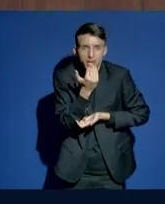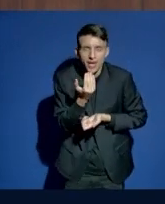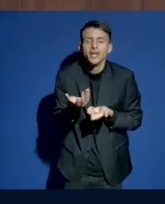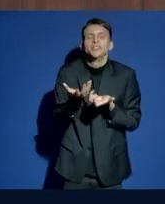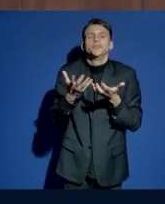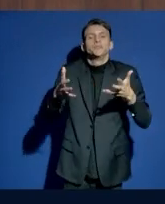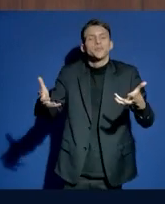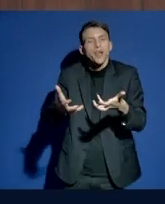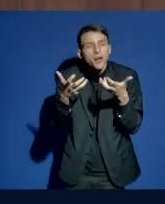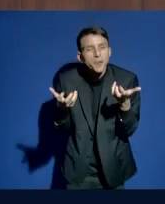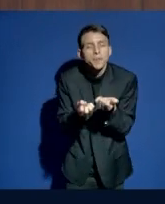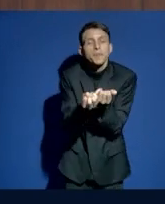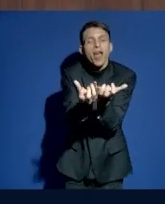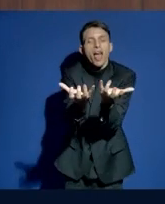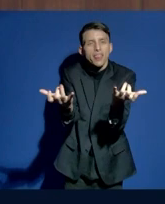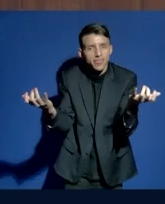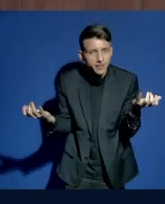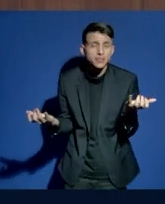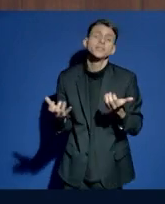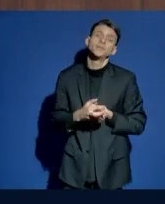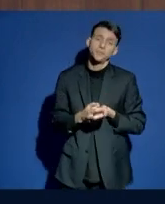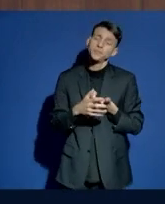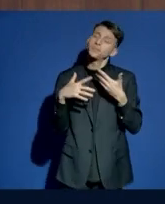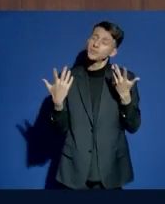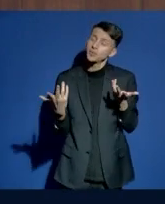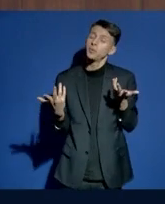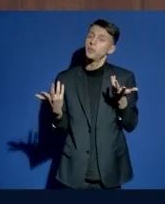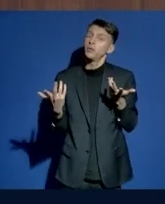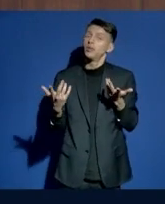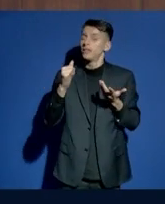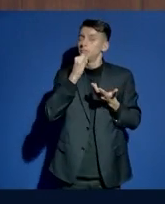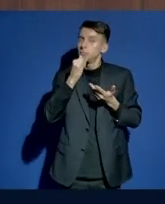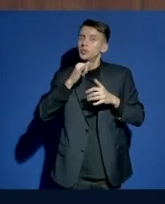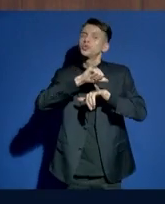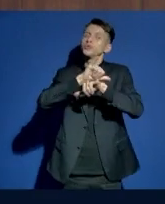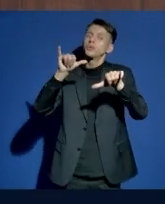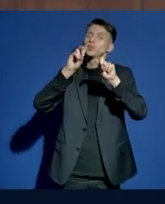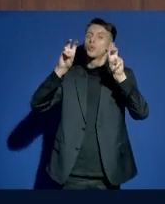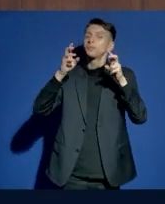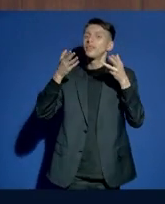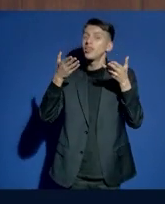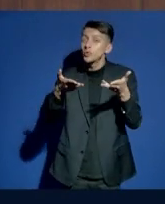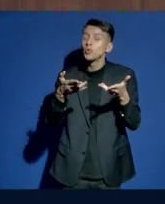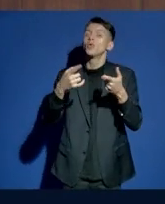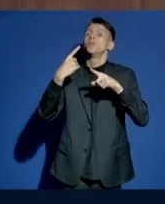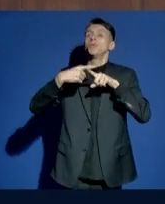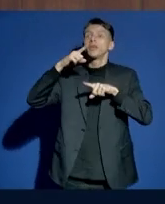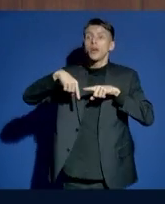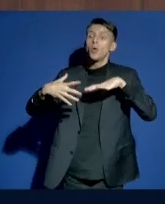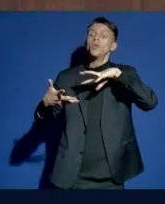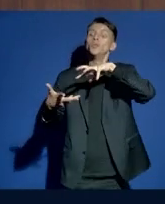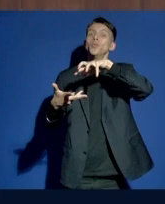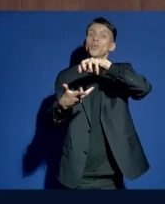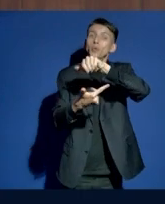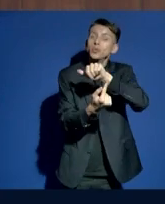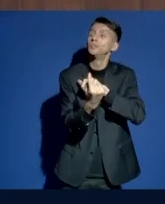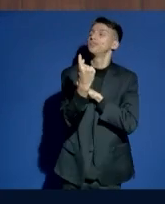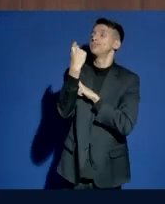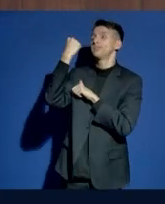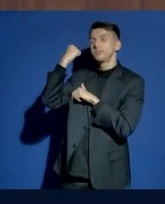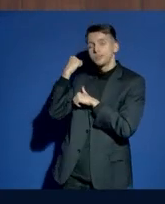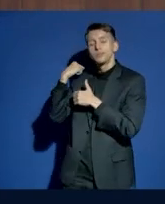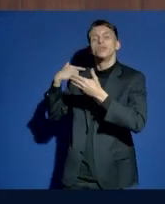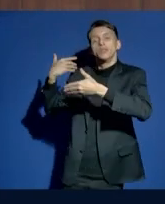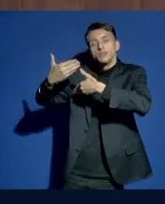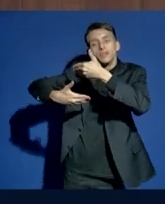verde nesse planeta para que eles sobrevivessem. Então, eu digo tudo isso porque isso é o mundo que existe de interação